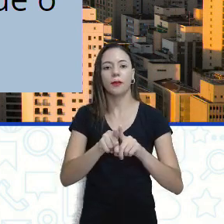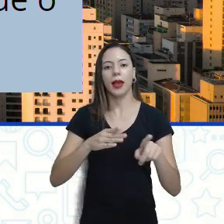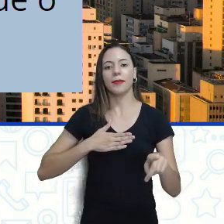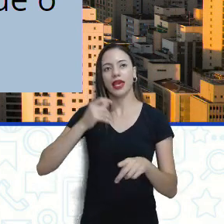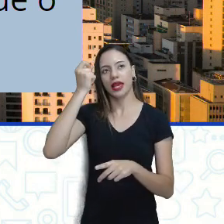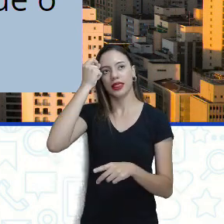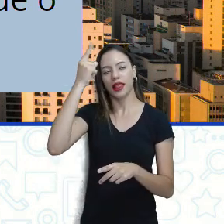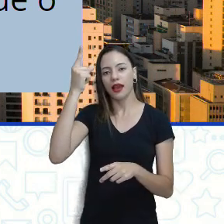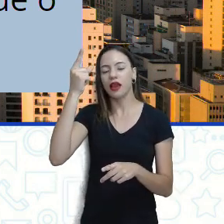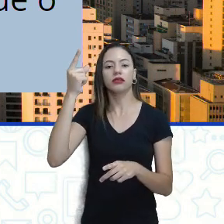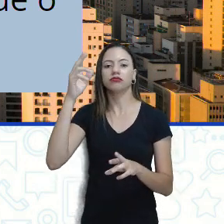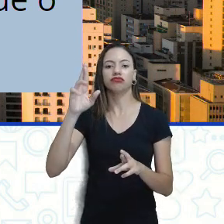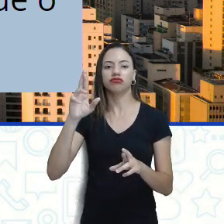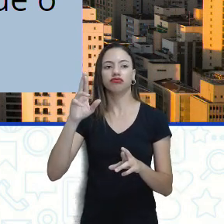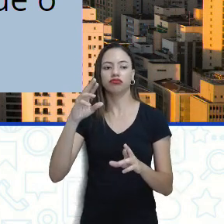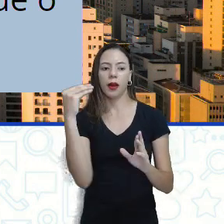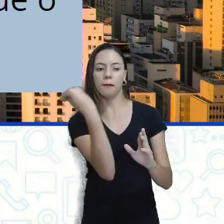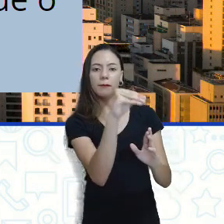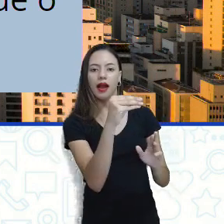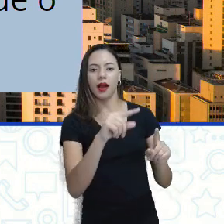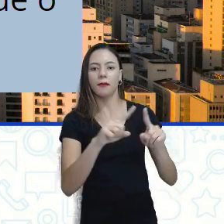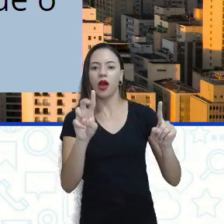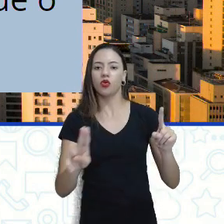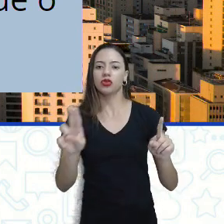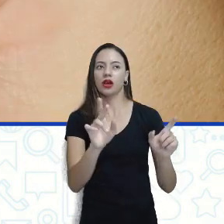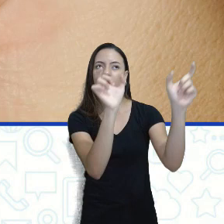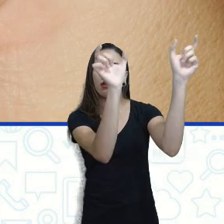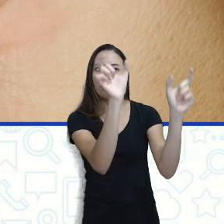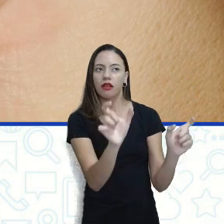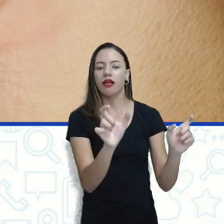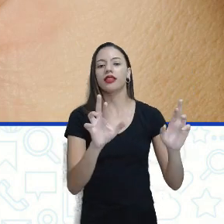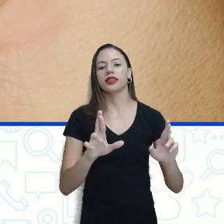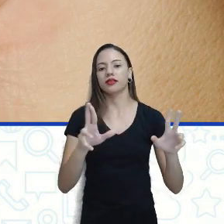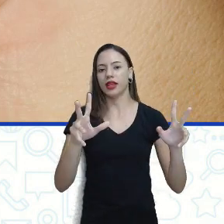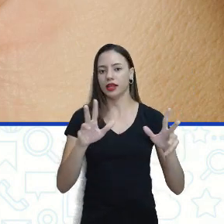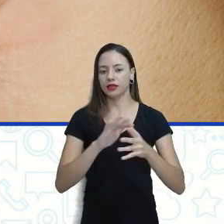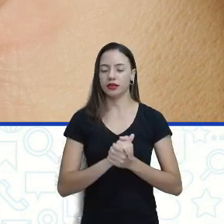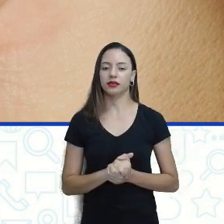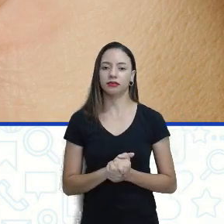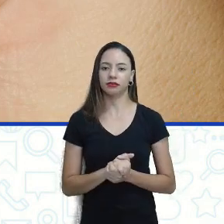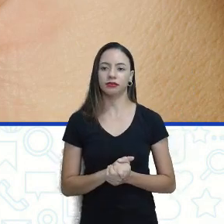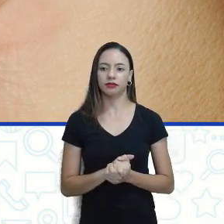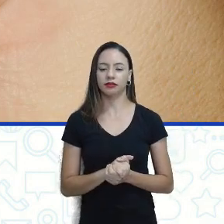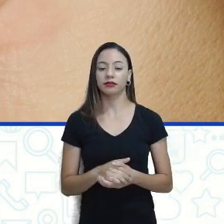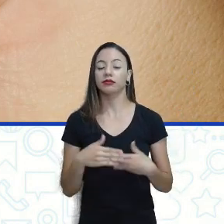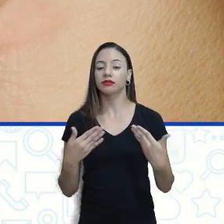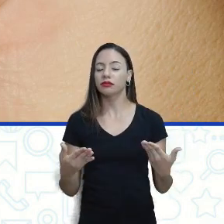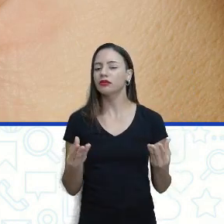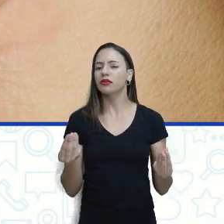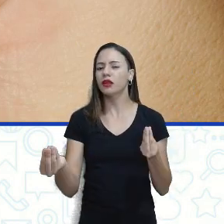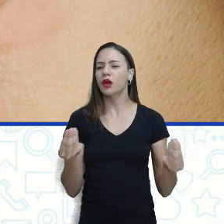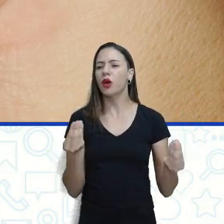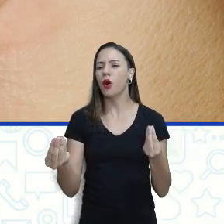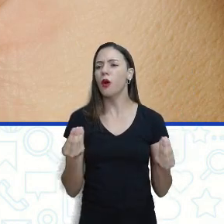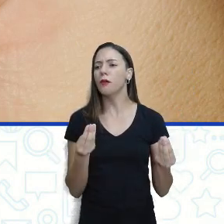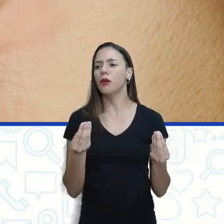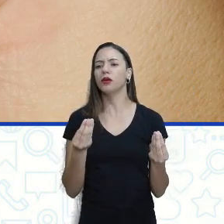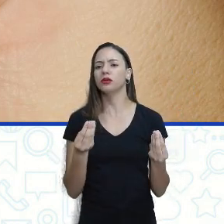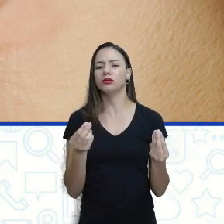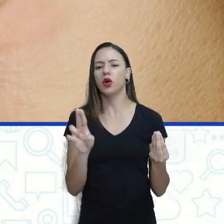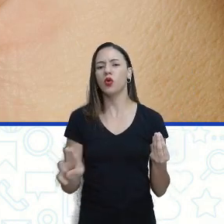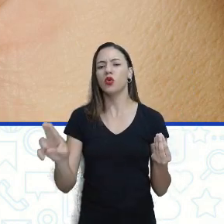suas palavras o que o autor de referência disse. E aí, como que a gente pode fazer um uso produtivo